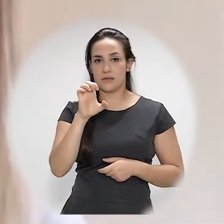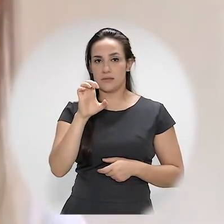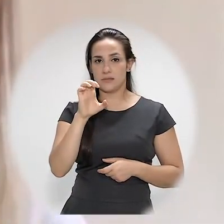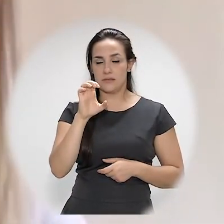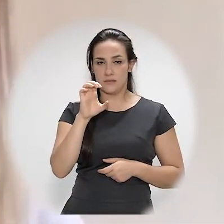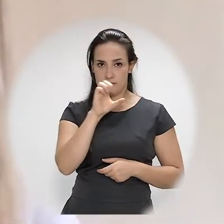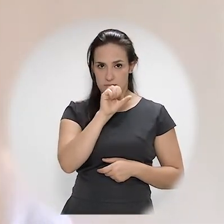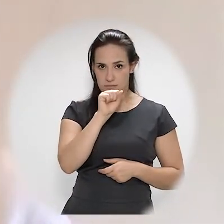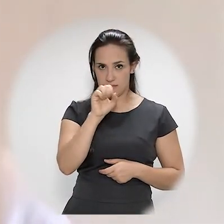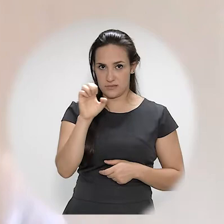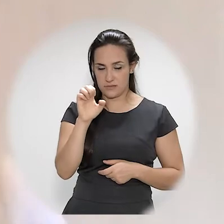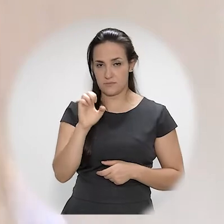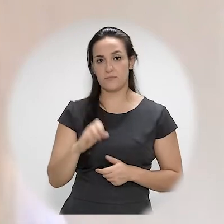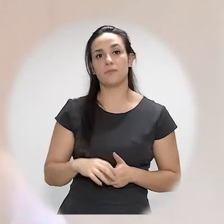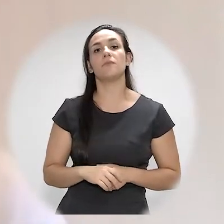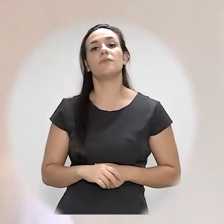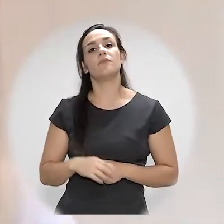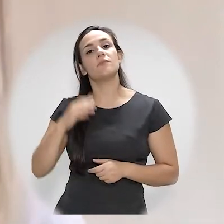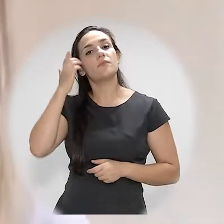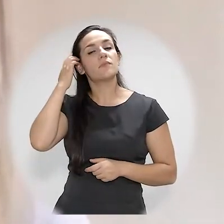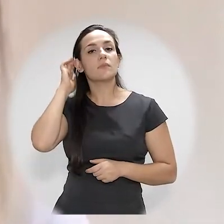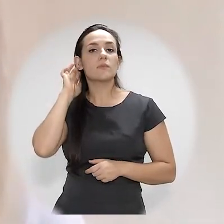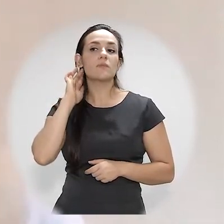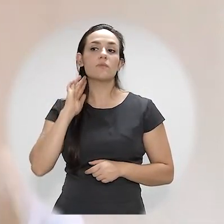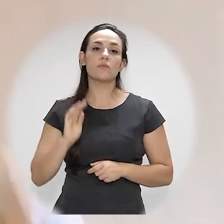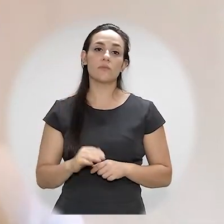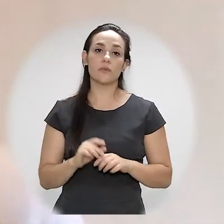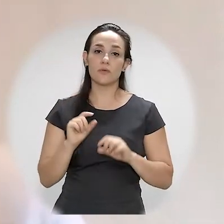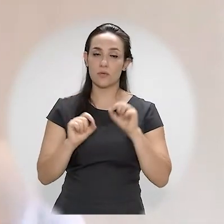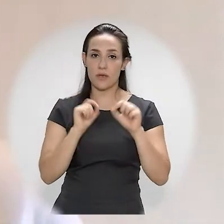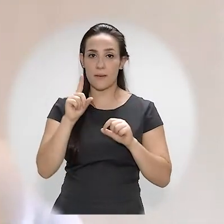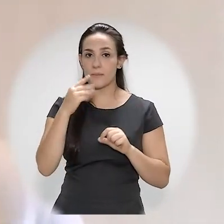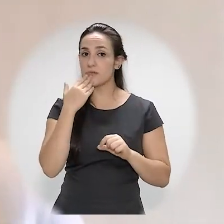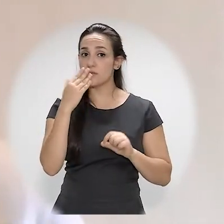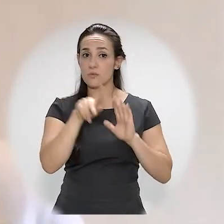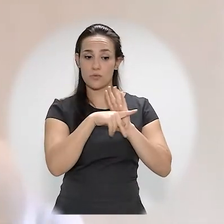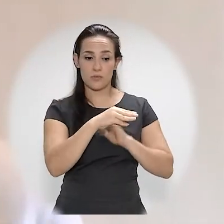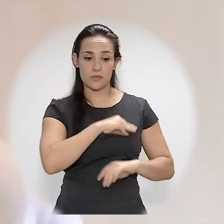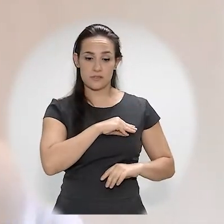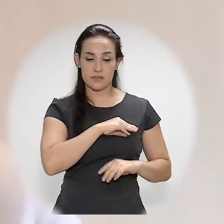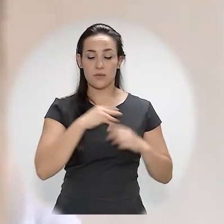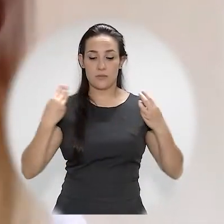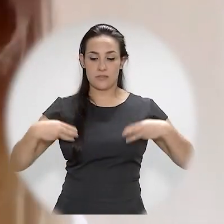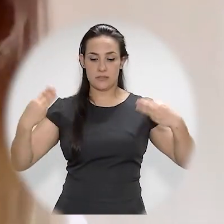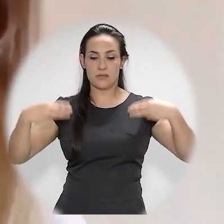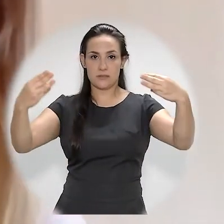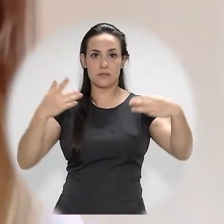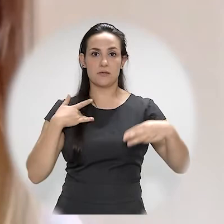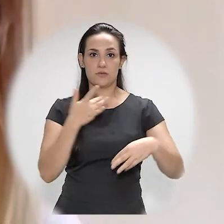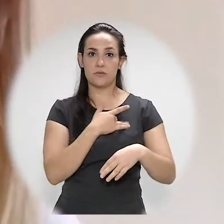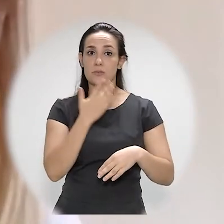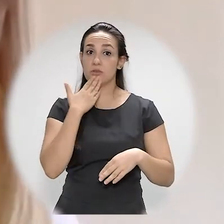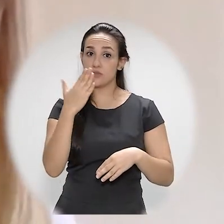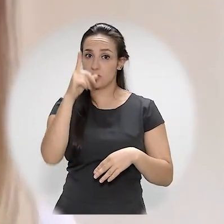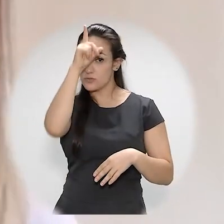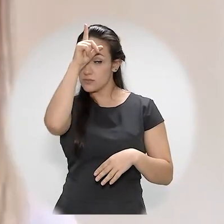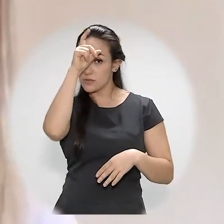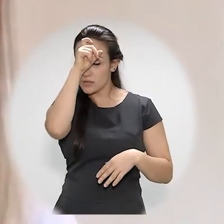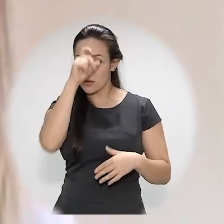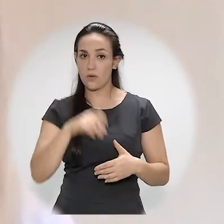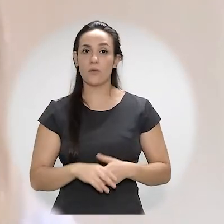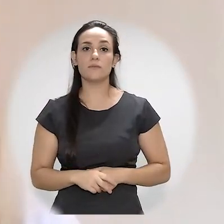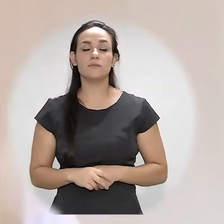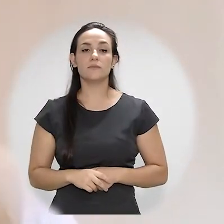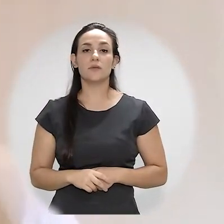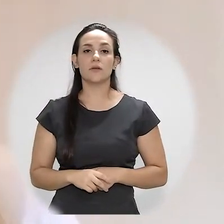no ano passado, já no início da pandemia. Então, ele veio a partir de um pedido do Ministério da Saúde ao Hospital